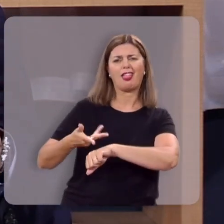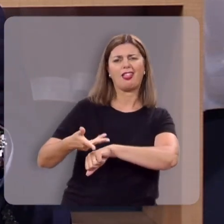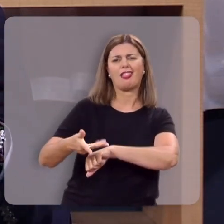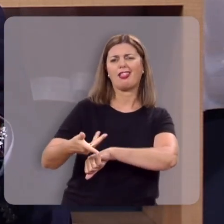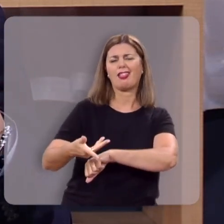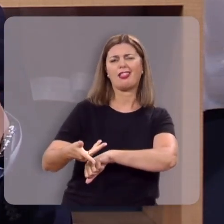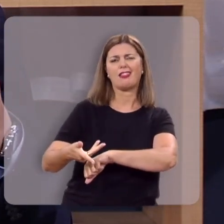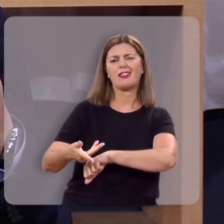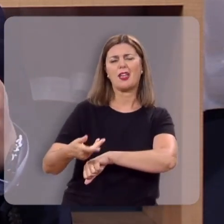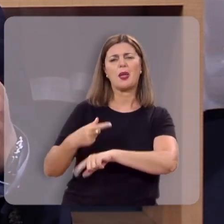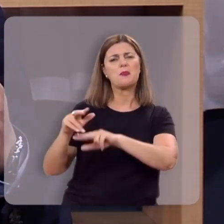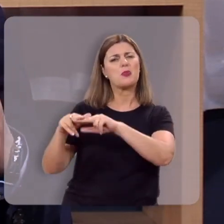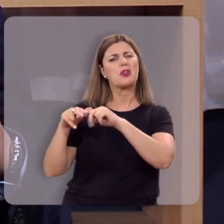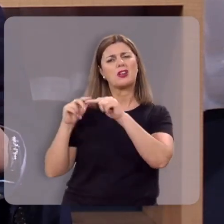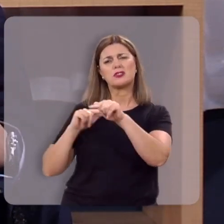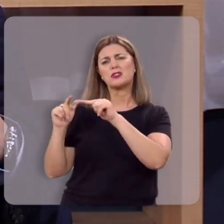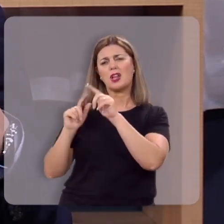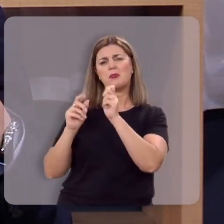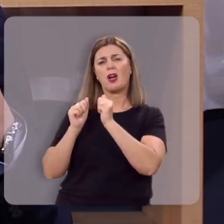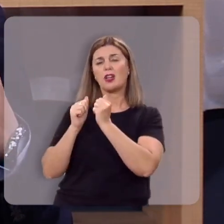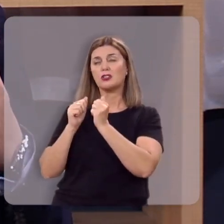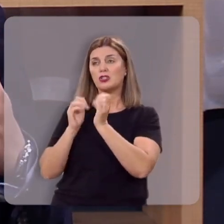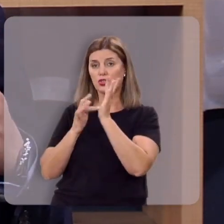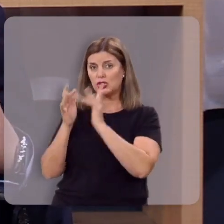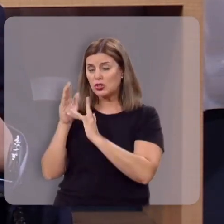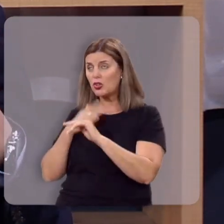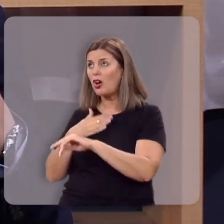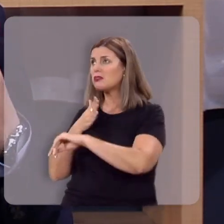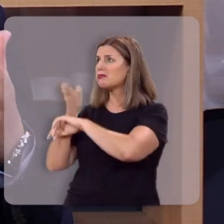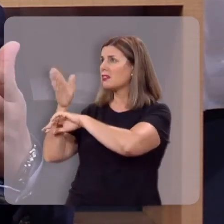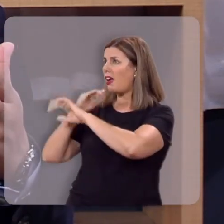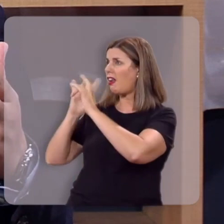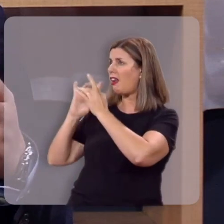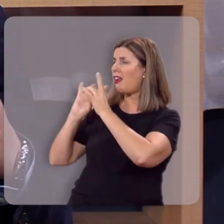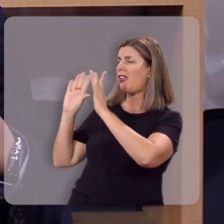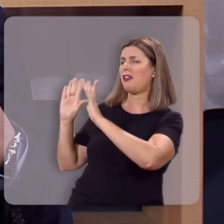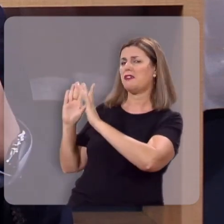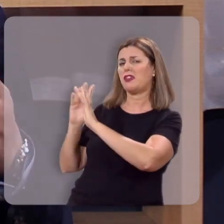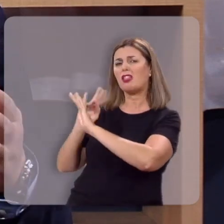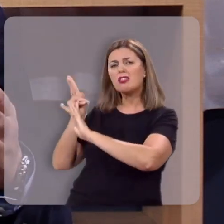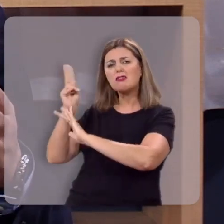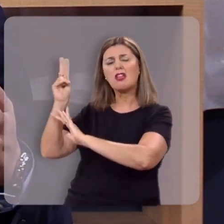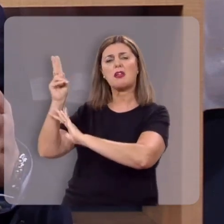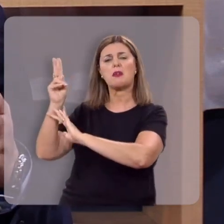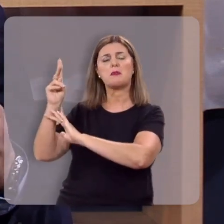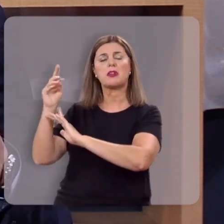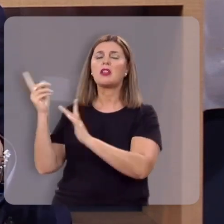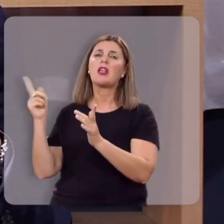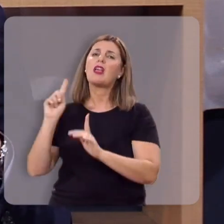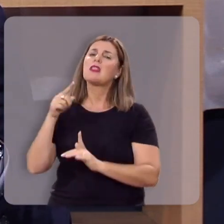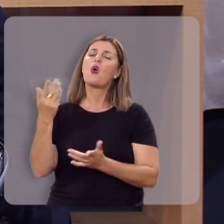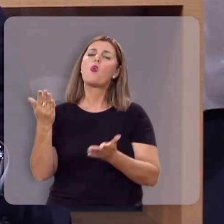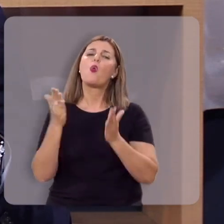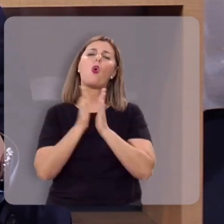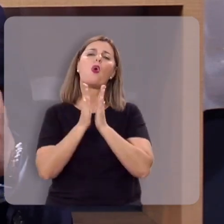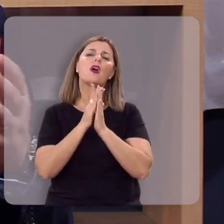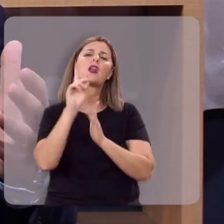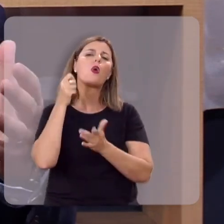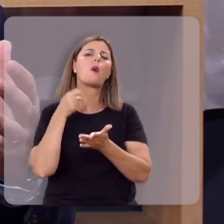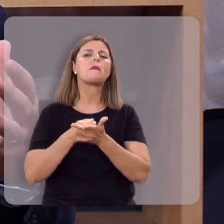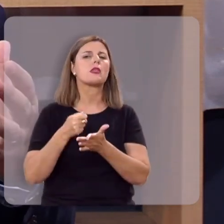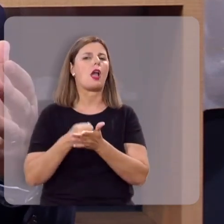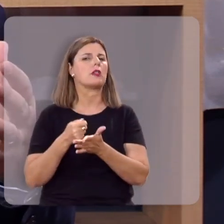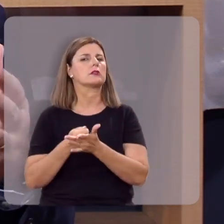que por causa da obra de Jesus, você tem livre acesso à presença de Deus o tempo todo. Então orar não é só uma